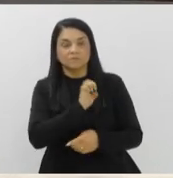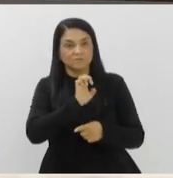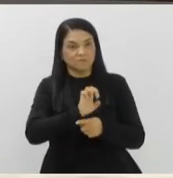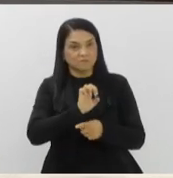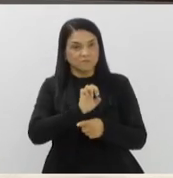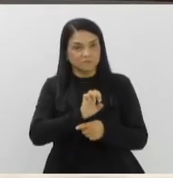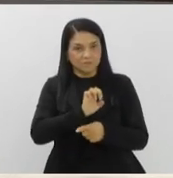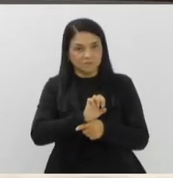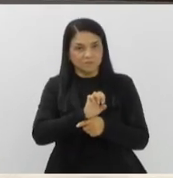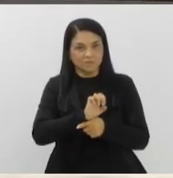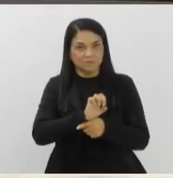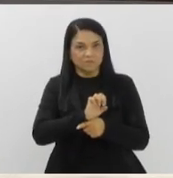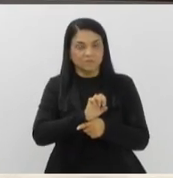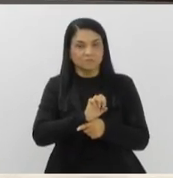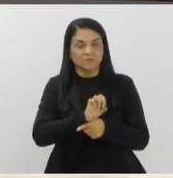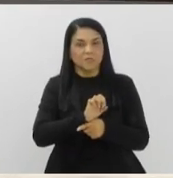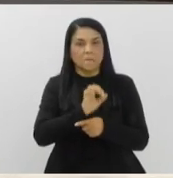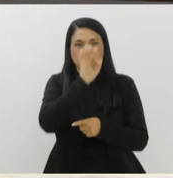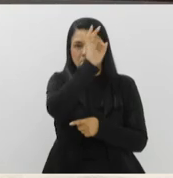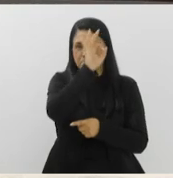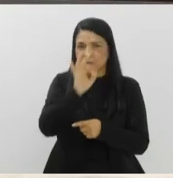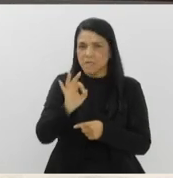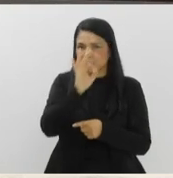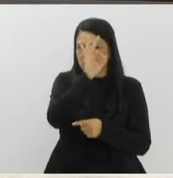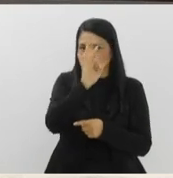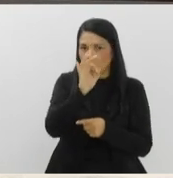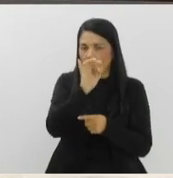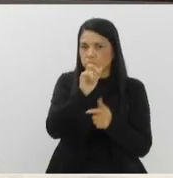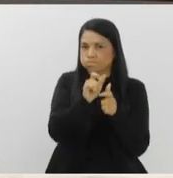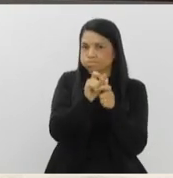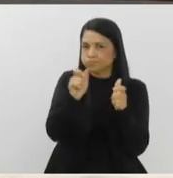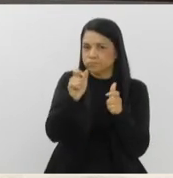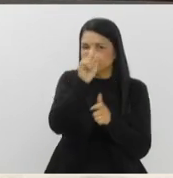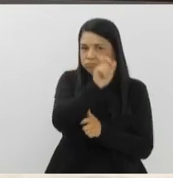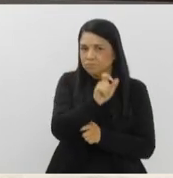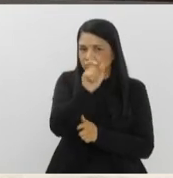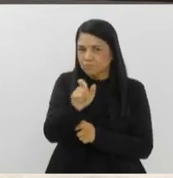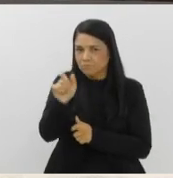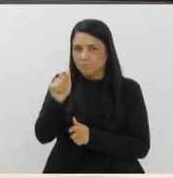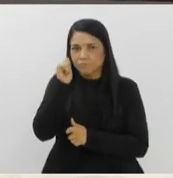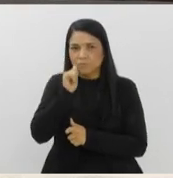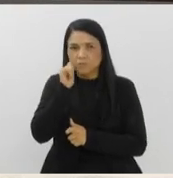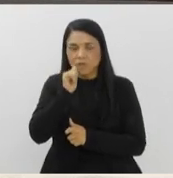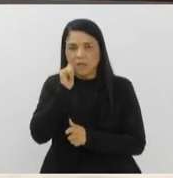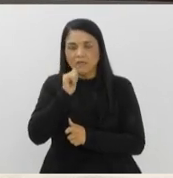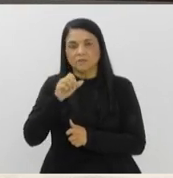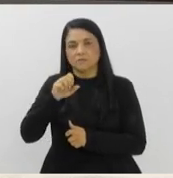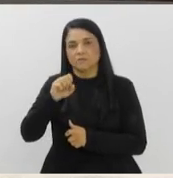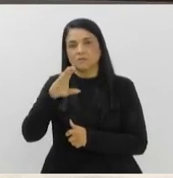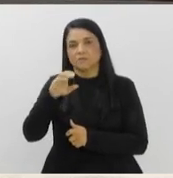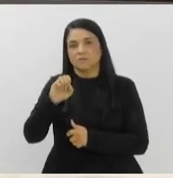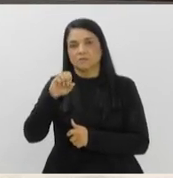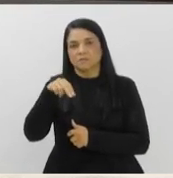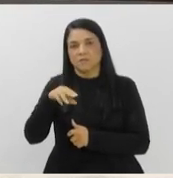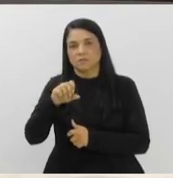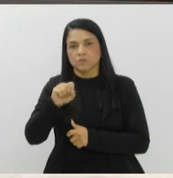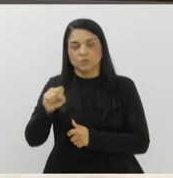com maior percentual de mulheres do Brasil, segundo o Censo Agropecuário de